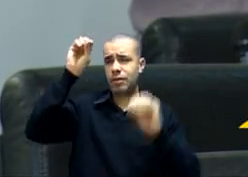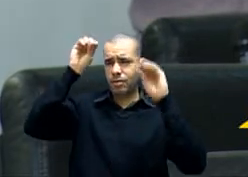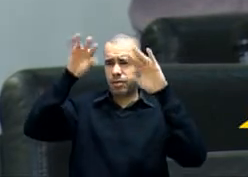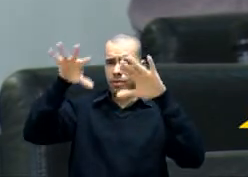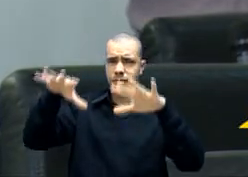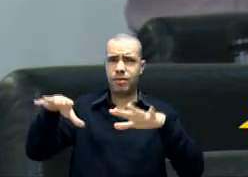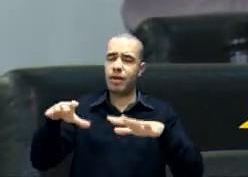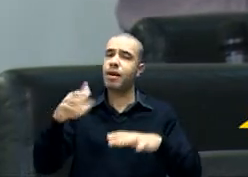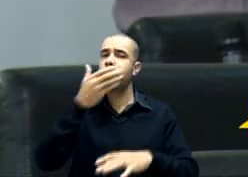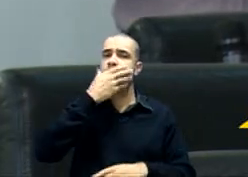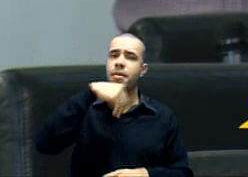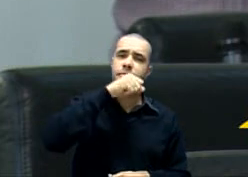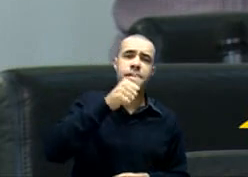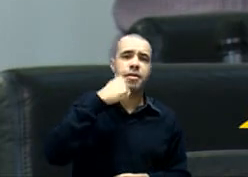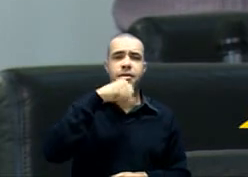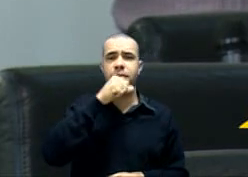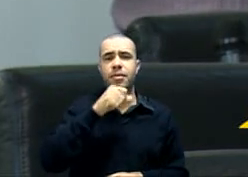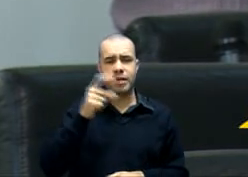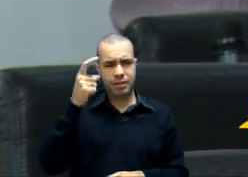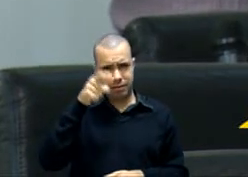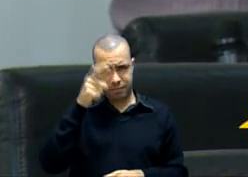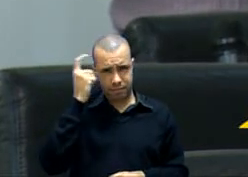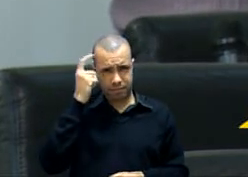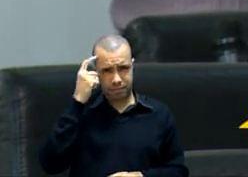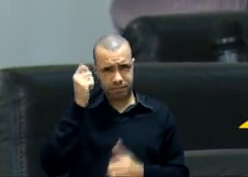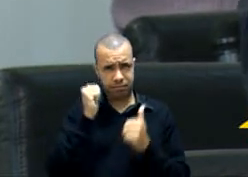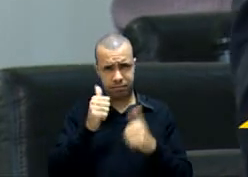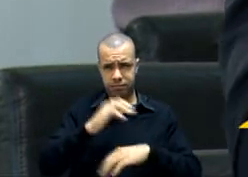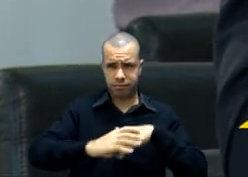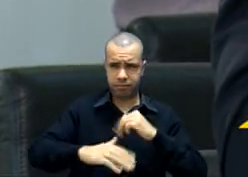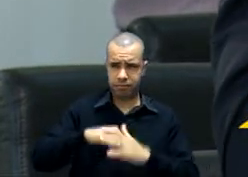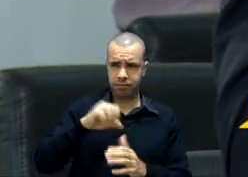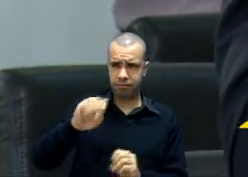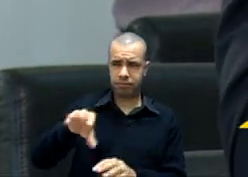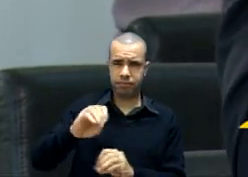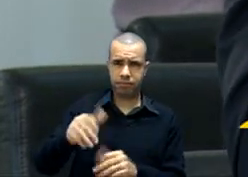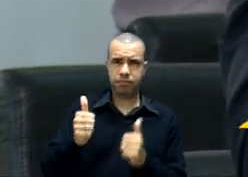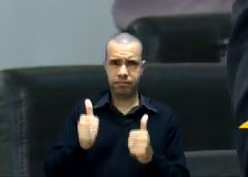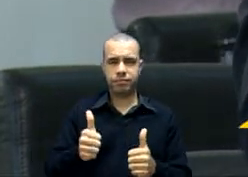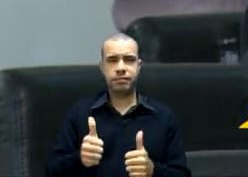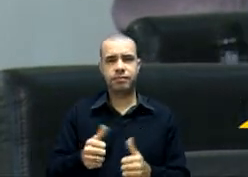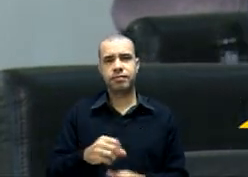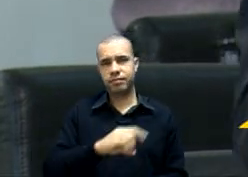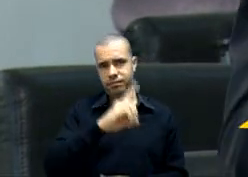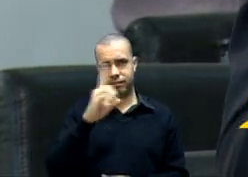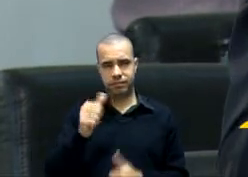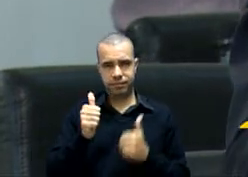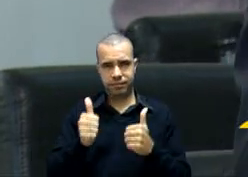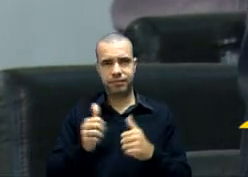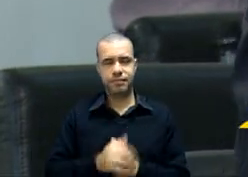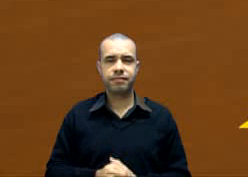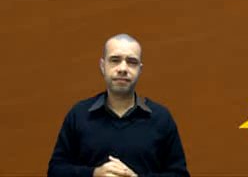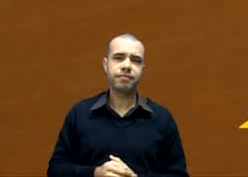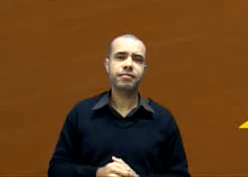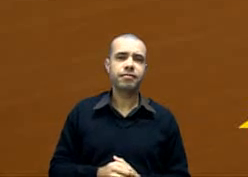tendo sabedoria de educar a ele. Deus abençoe. Muito obrigado, senhor presidente. Um bom dia a todos.